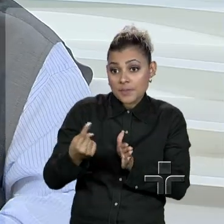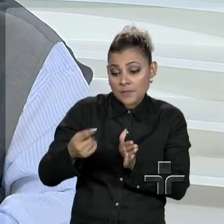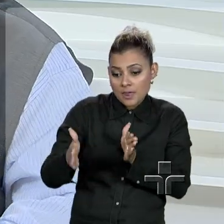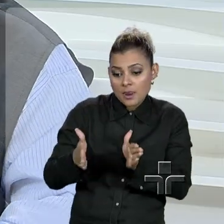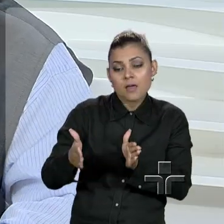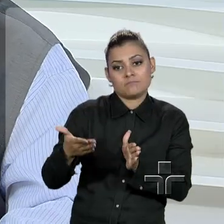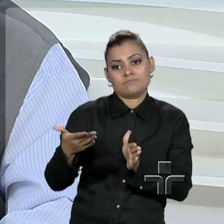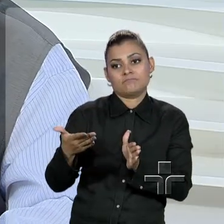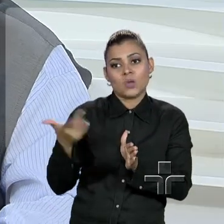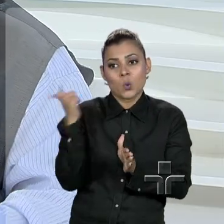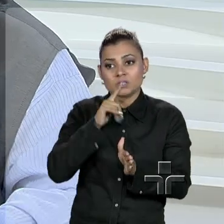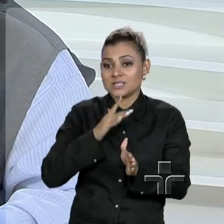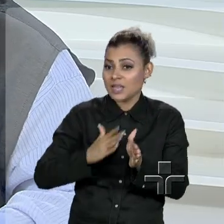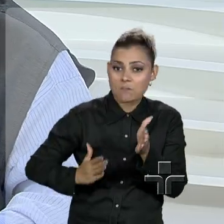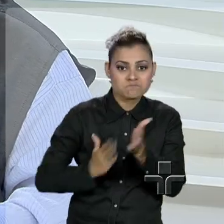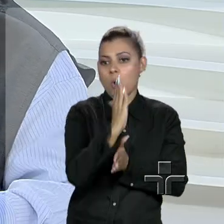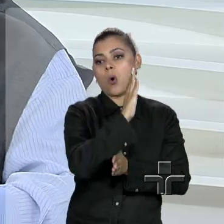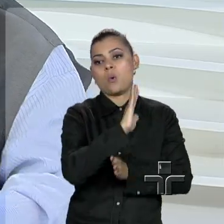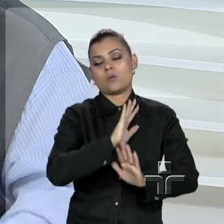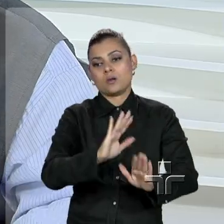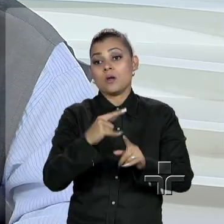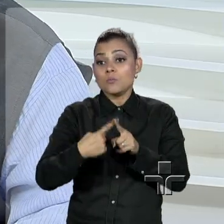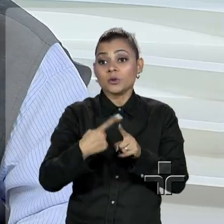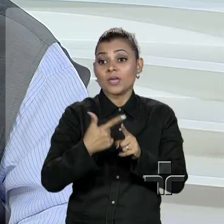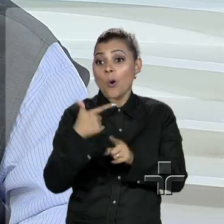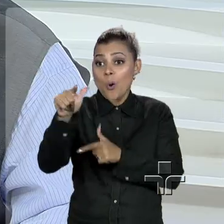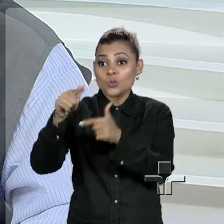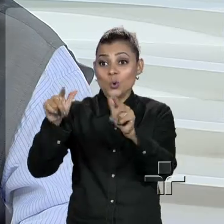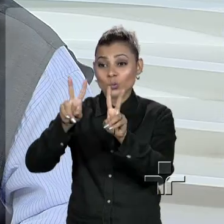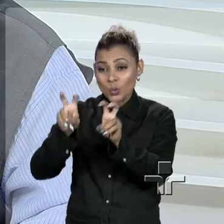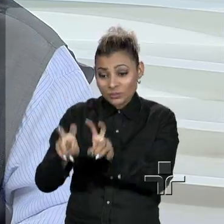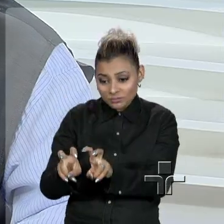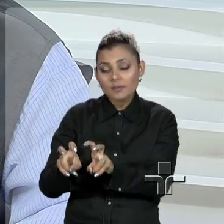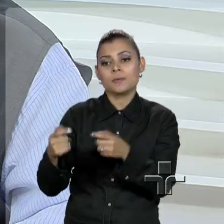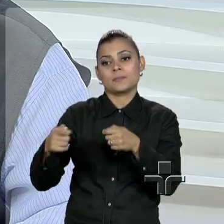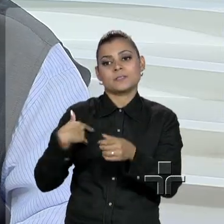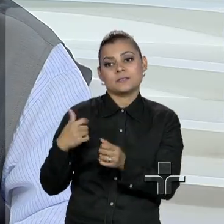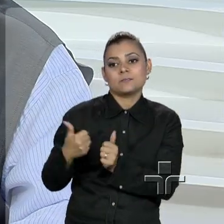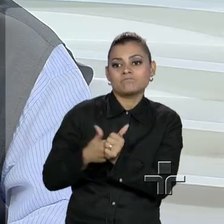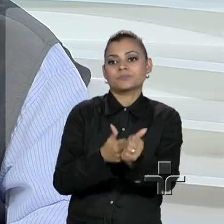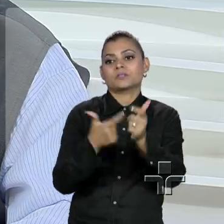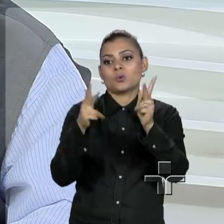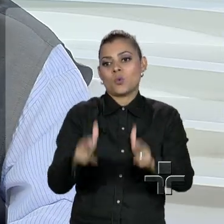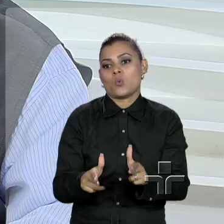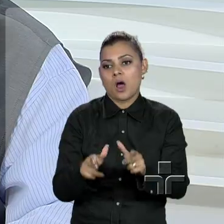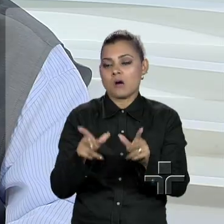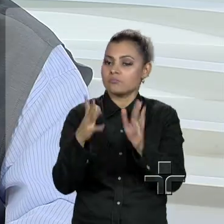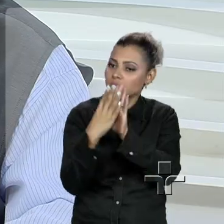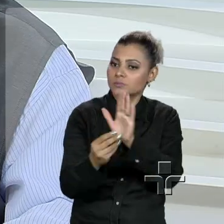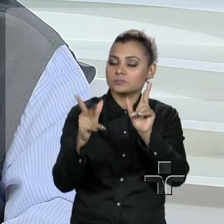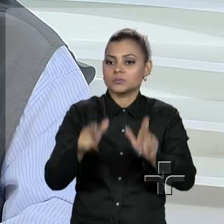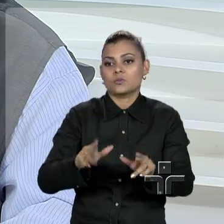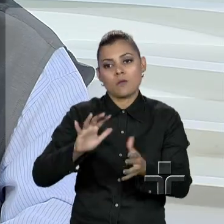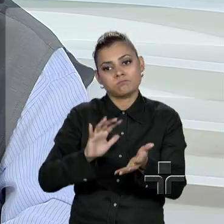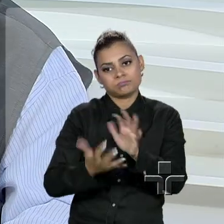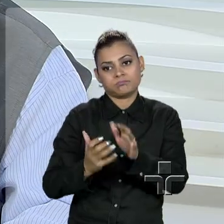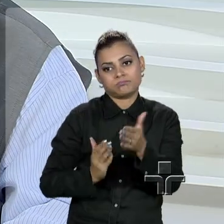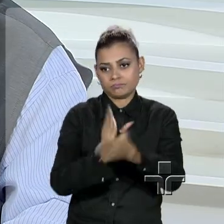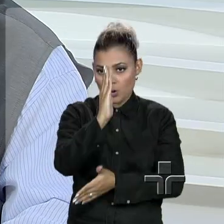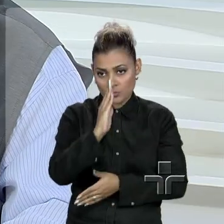governo energia para vir com as outras coisas. Inclusive, eu vejo que há coisas que